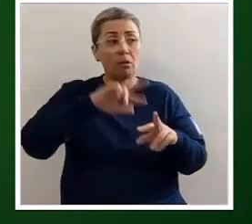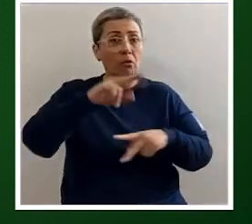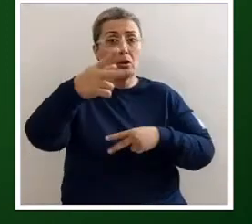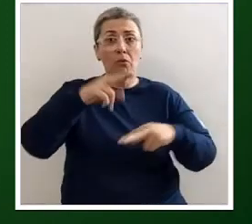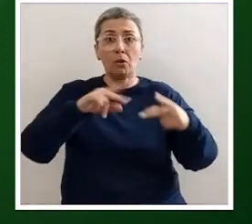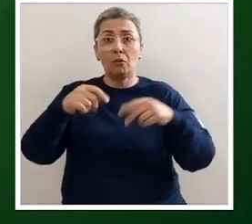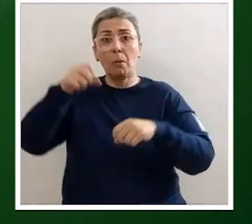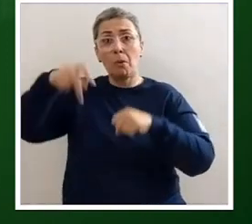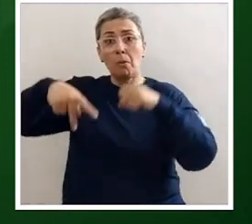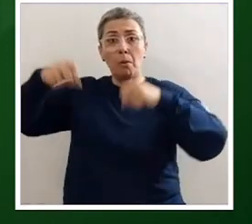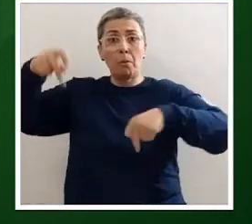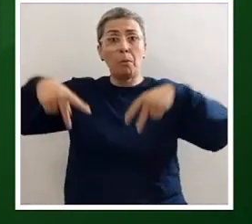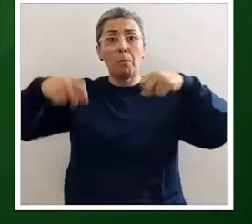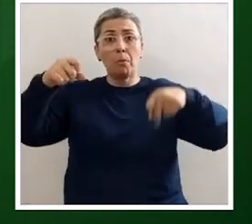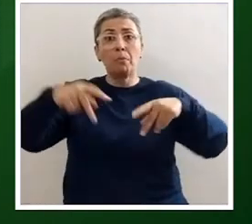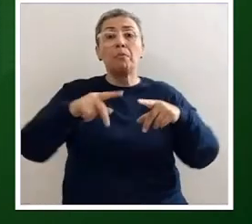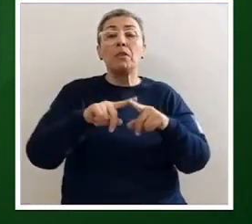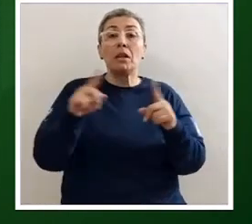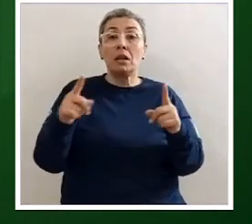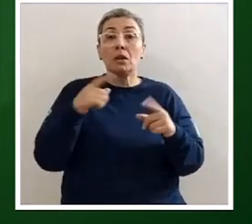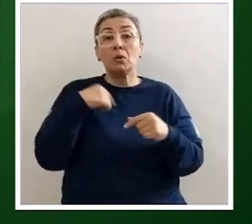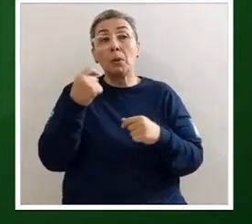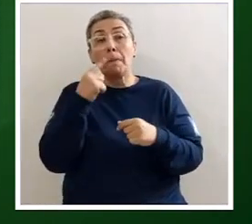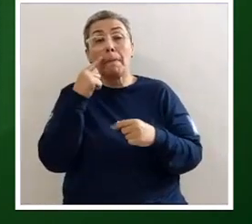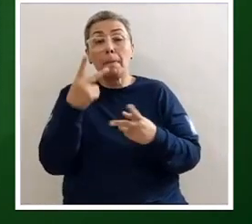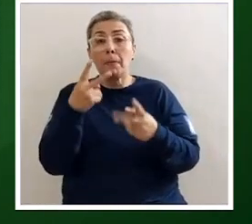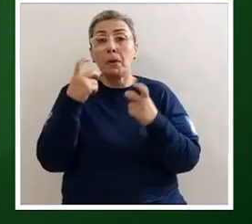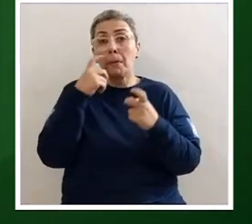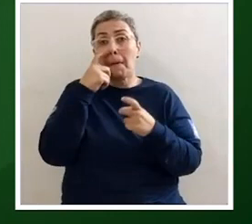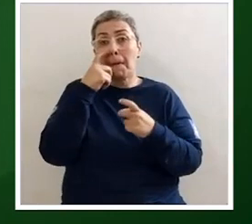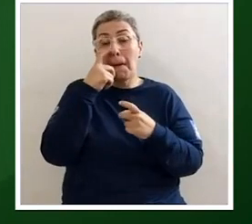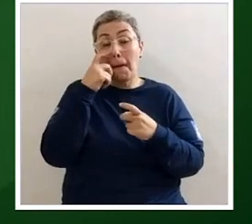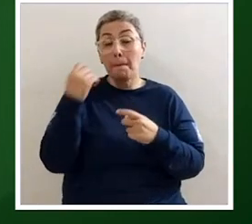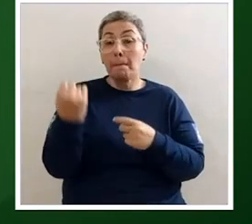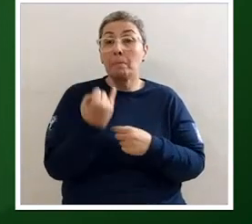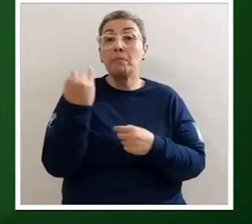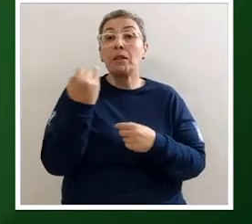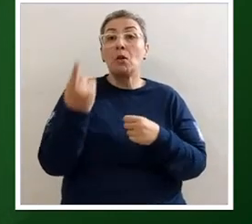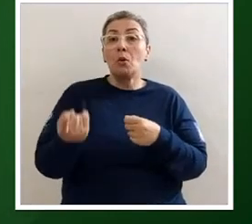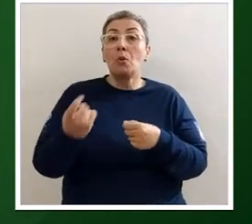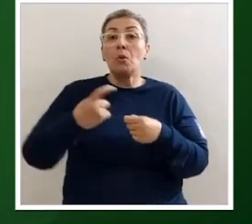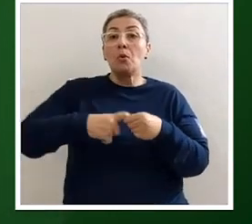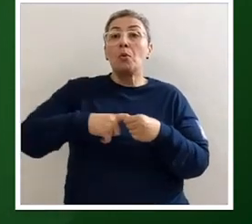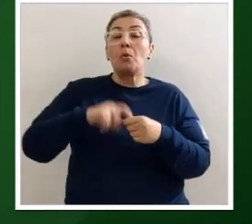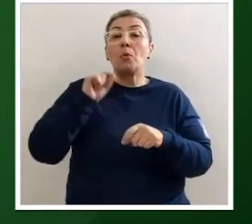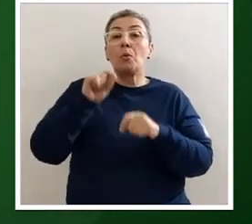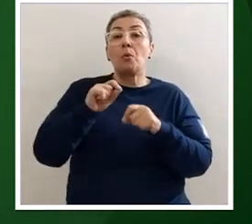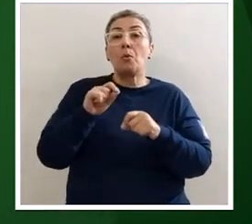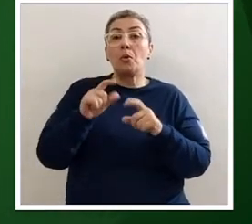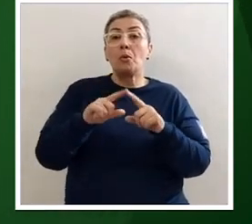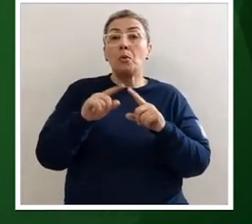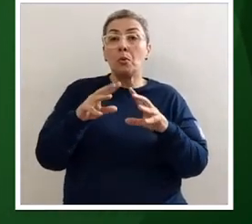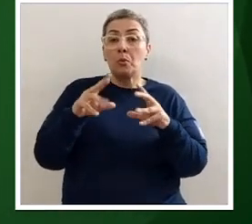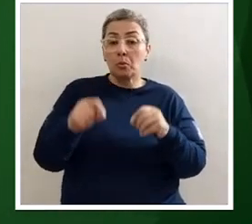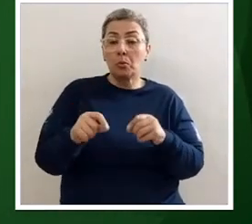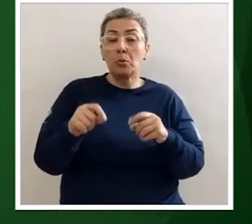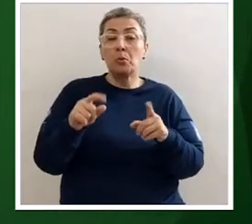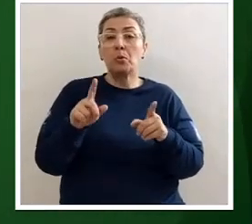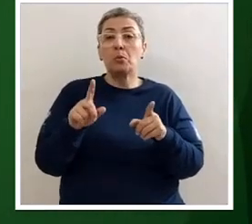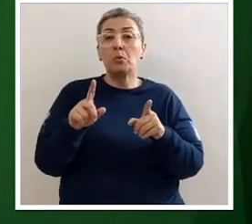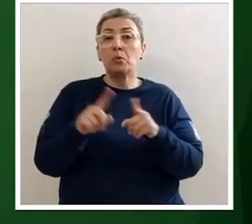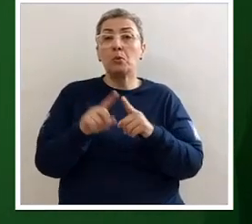aposentando então nós percebemos que era importante retomar com eles